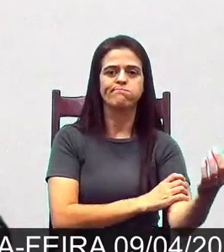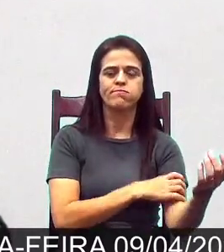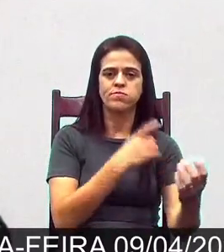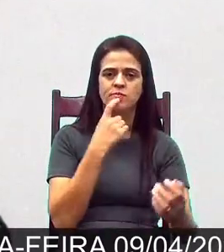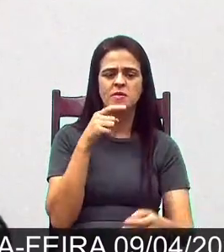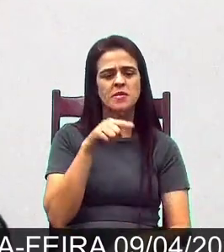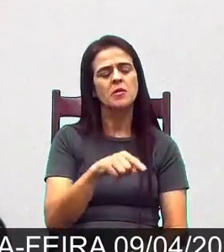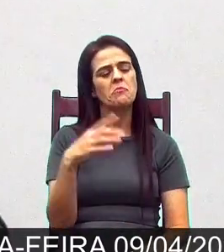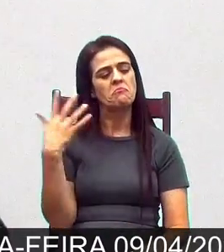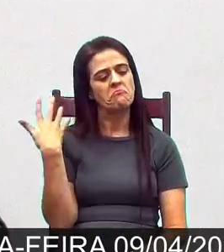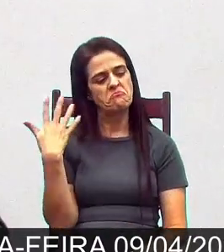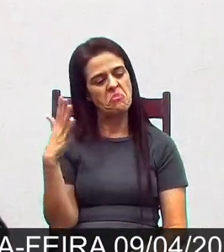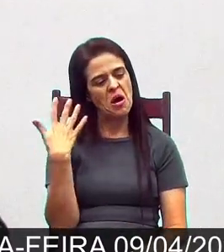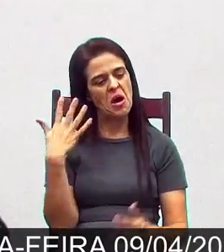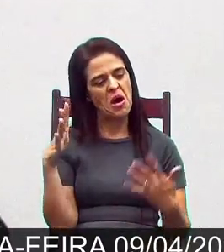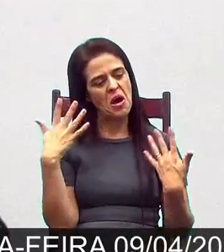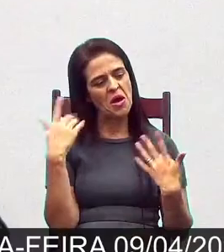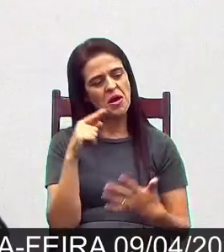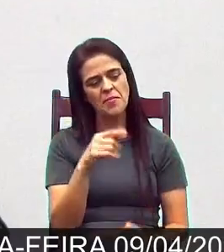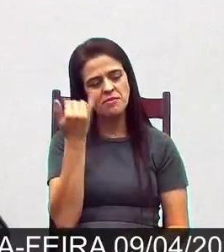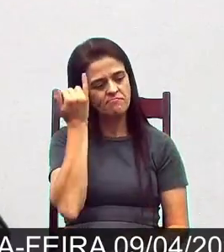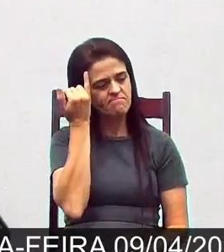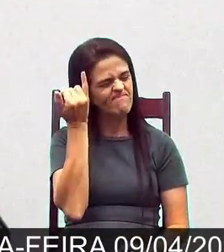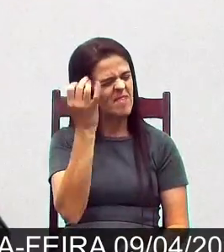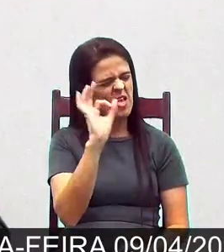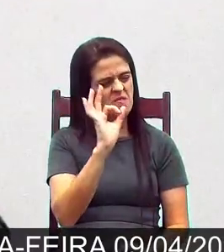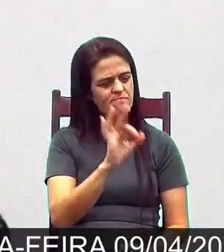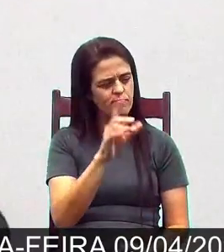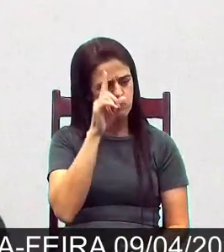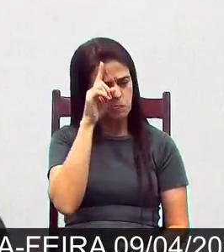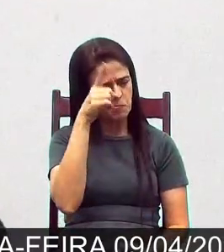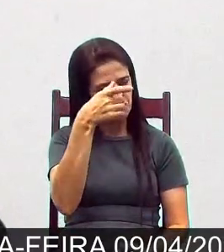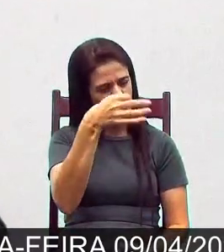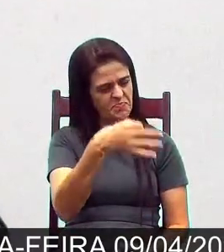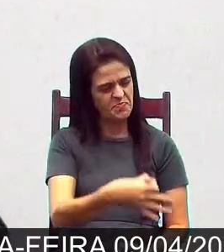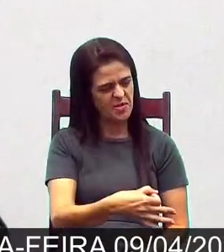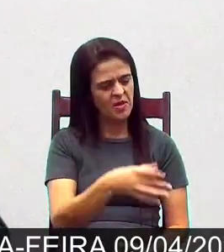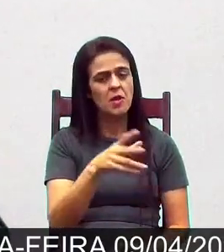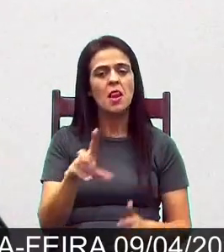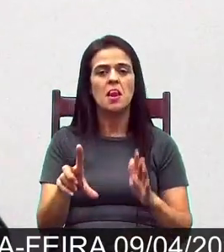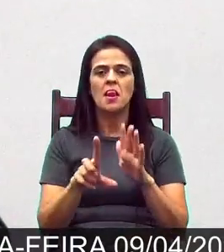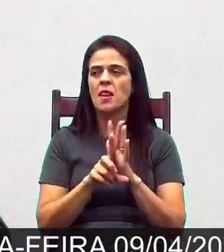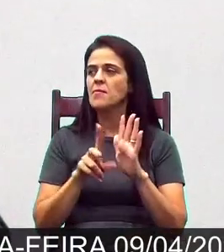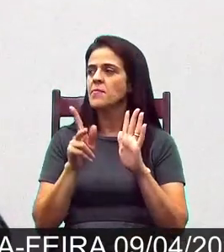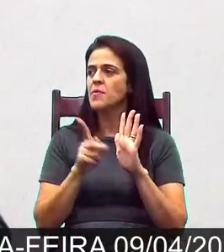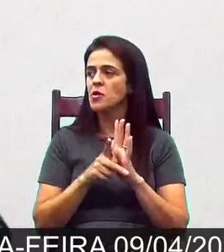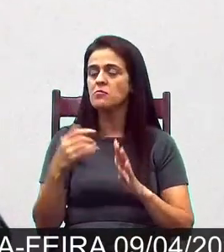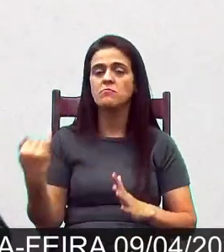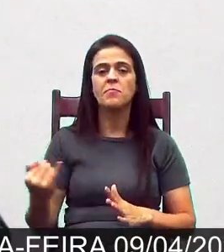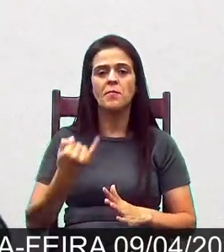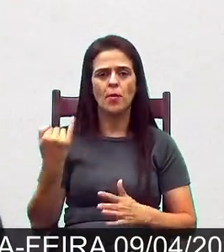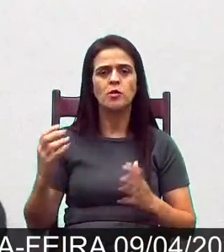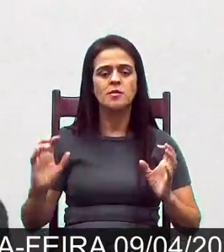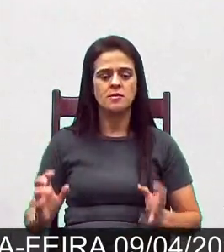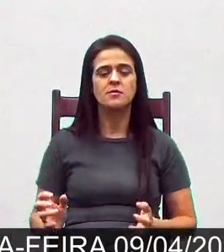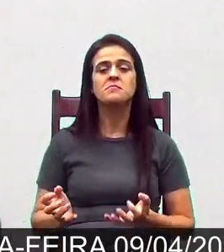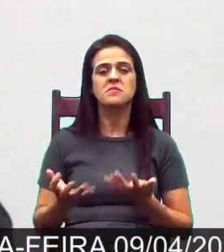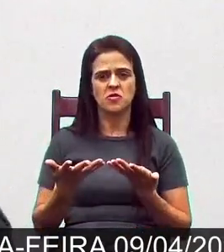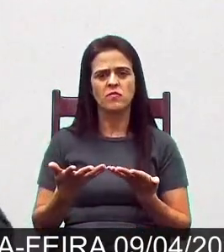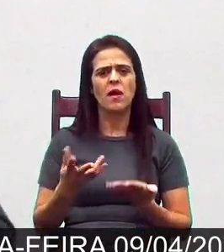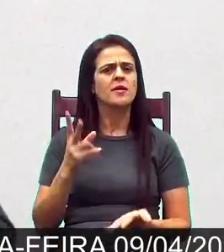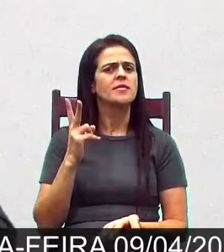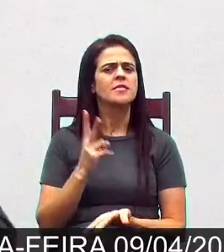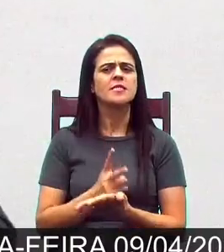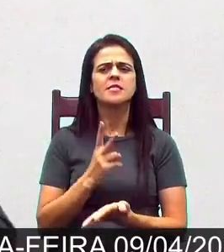um reconhecimento e teve uma grandeza de colocar esse projeto em um momento que a gente precisa sempre, que a gente sempre